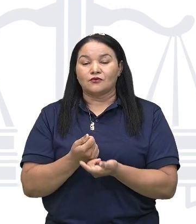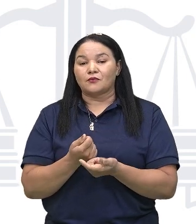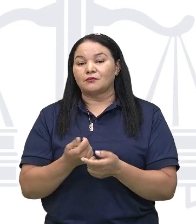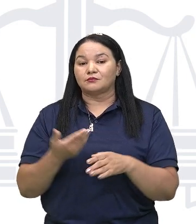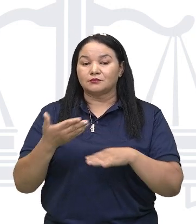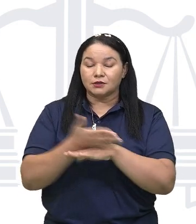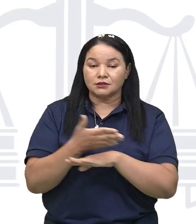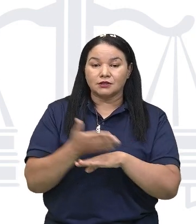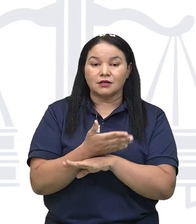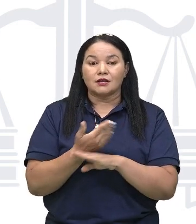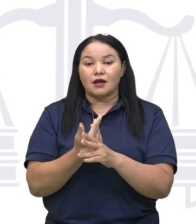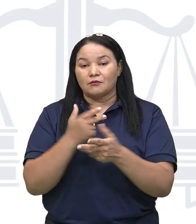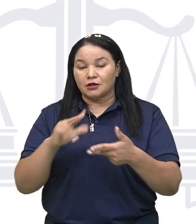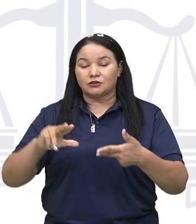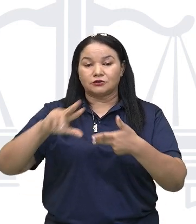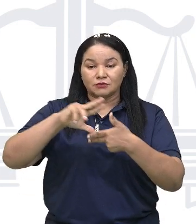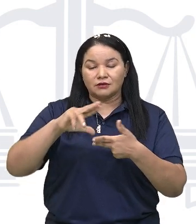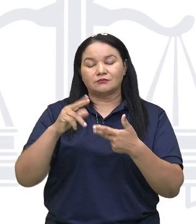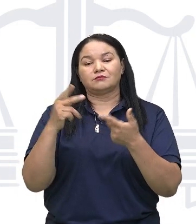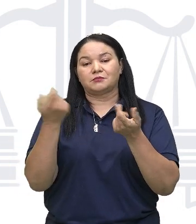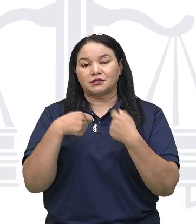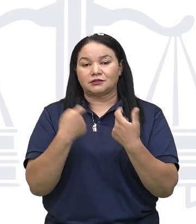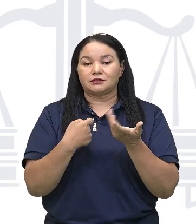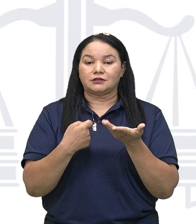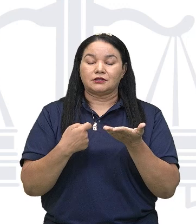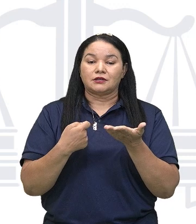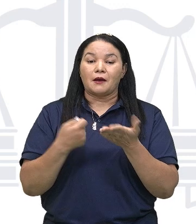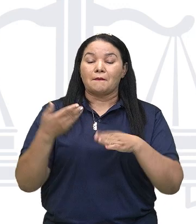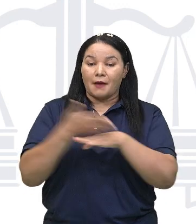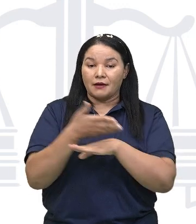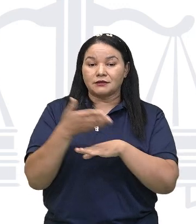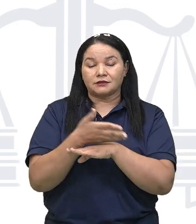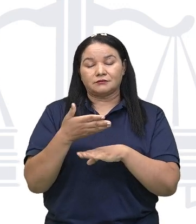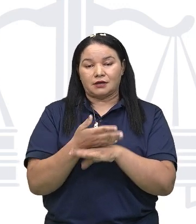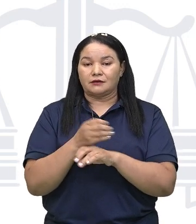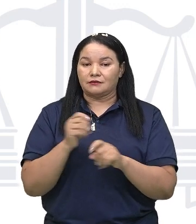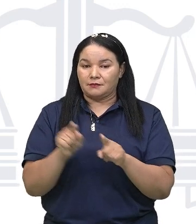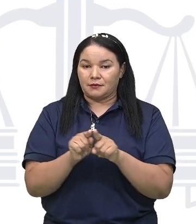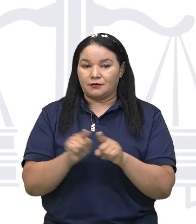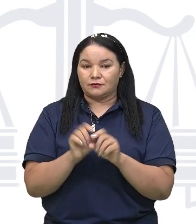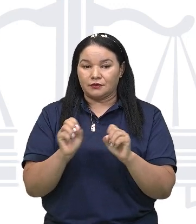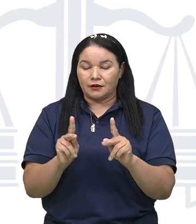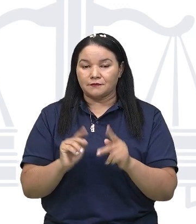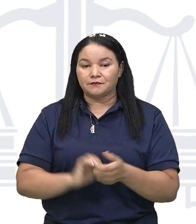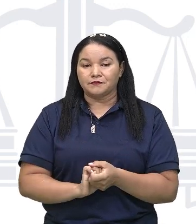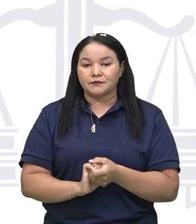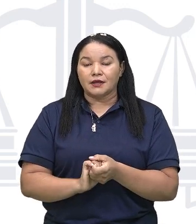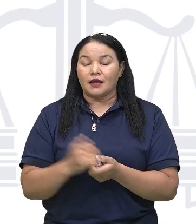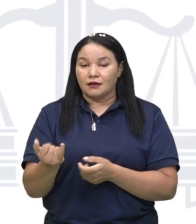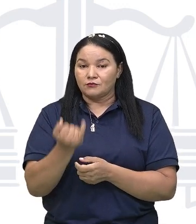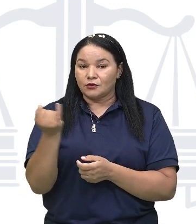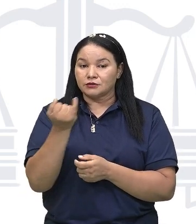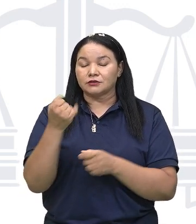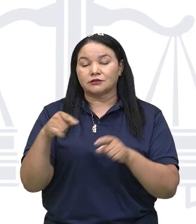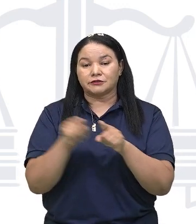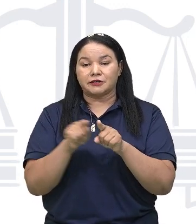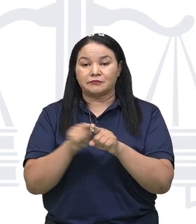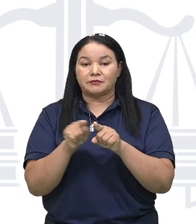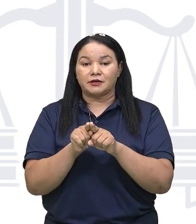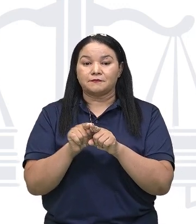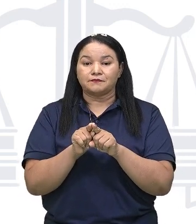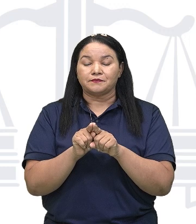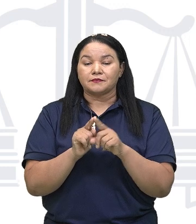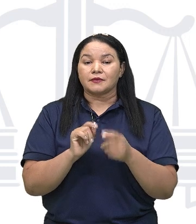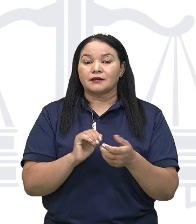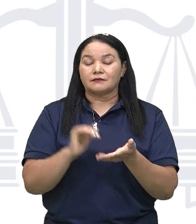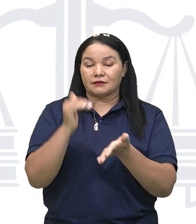eles precisam ter esses lançamentos aí para eles participarem, certo? A importância da secretaria, né, professora Socorro? Sim,